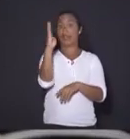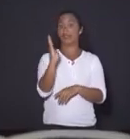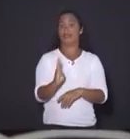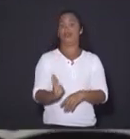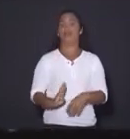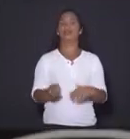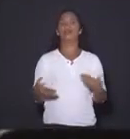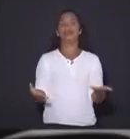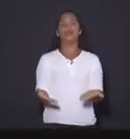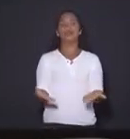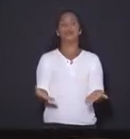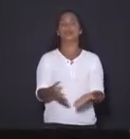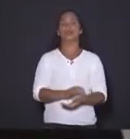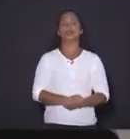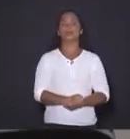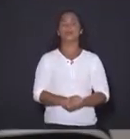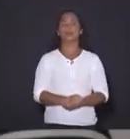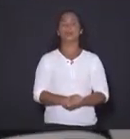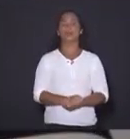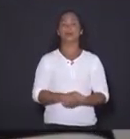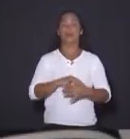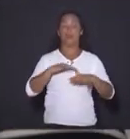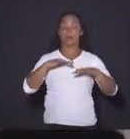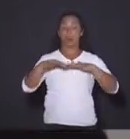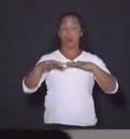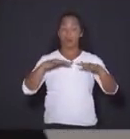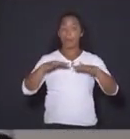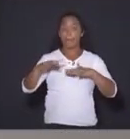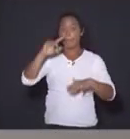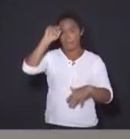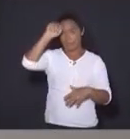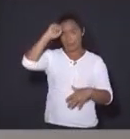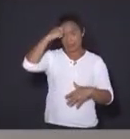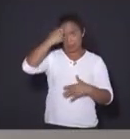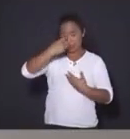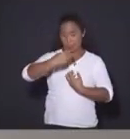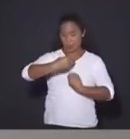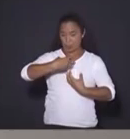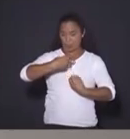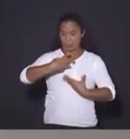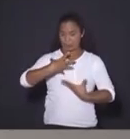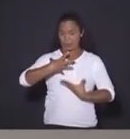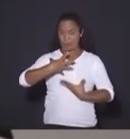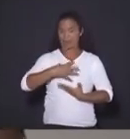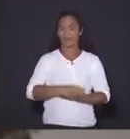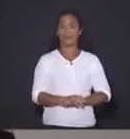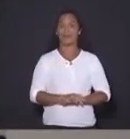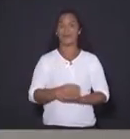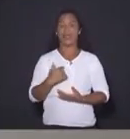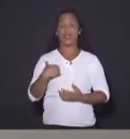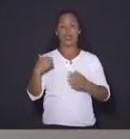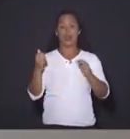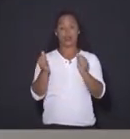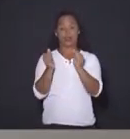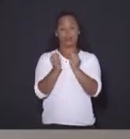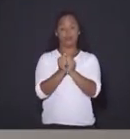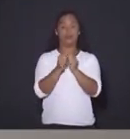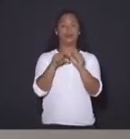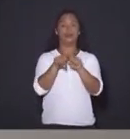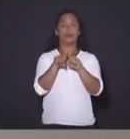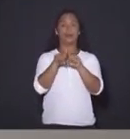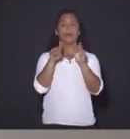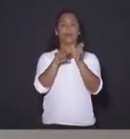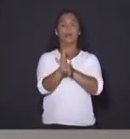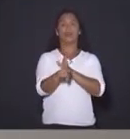jackson é essa o movimento negro nos reeducar e eu junto com essa pergunta chave eu